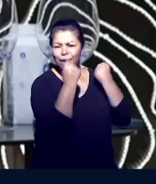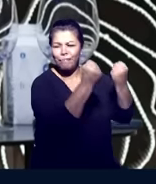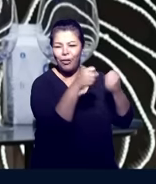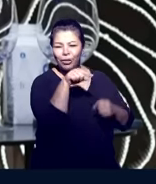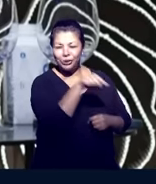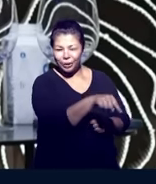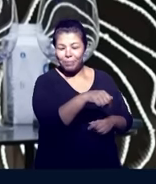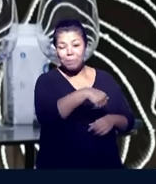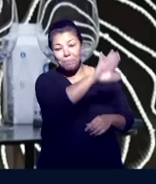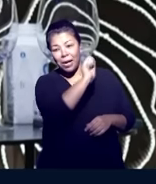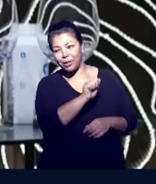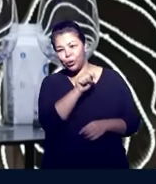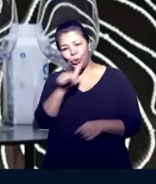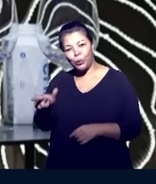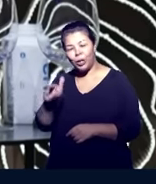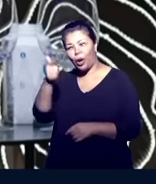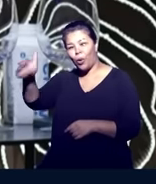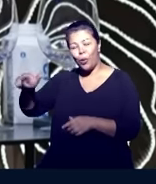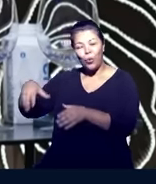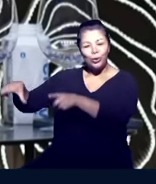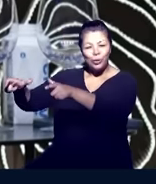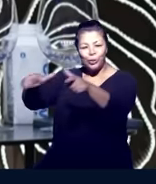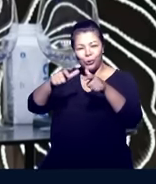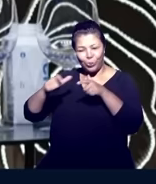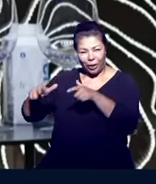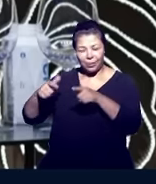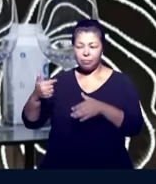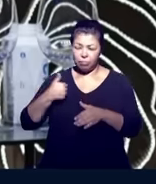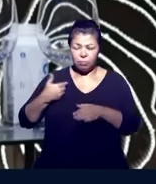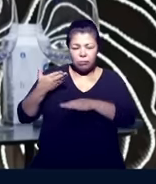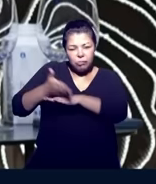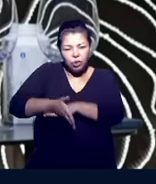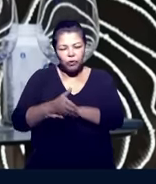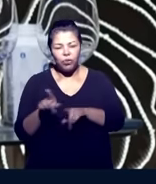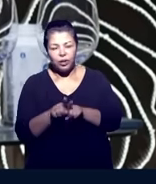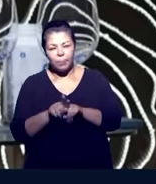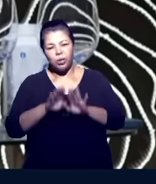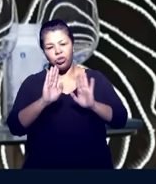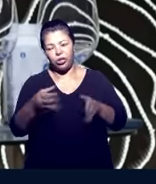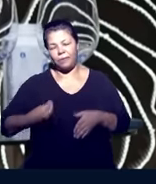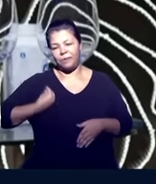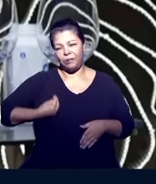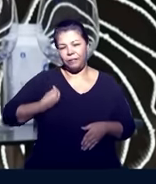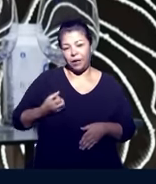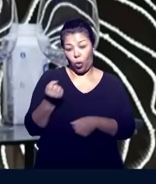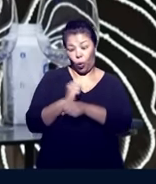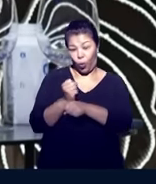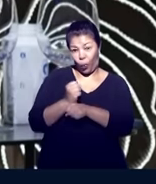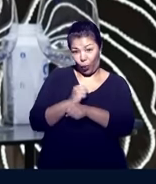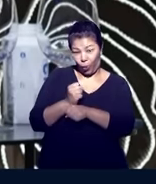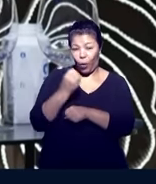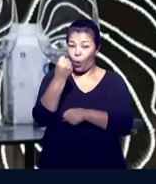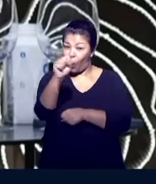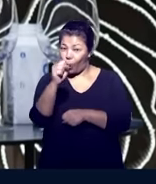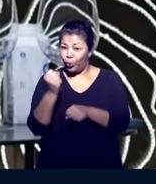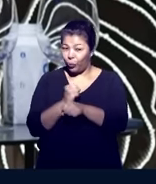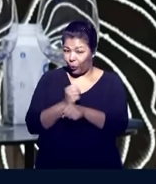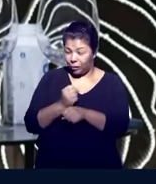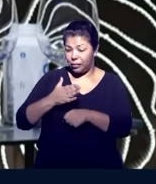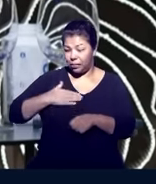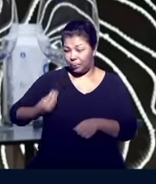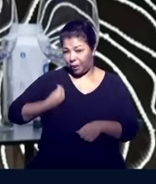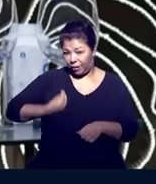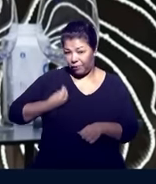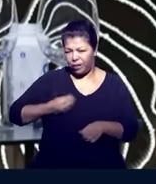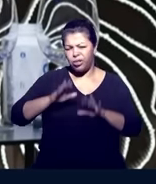o nosso Desafio na educação eu eu passei por lá 8 anos da minha vida nós ampliamos muito o acesso à creche no Brasil